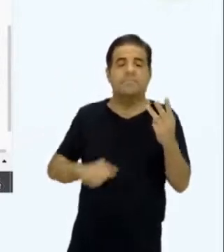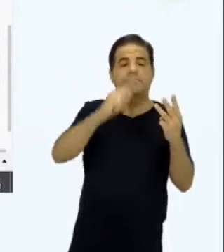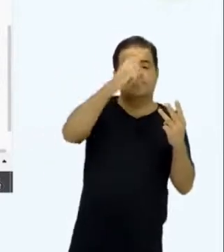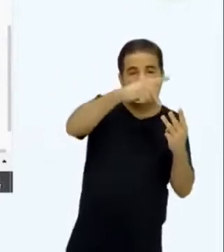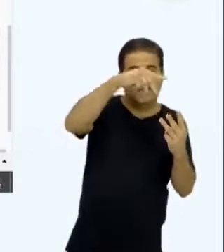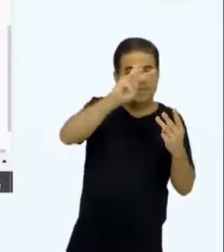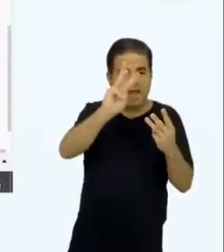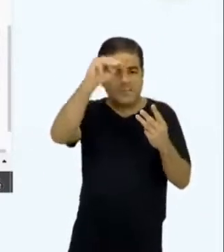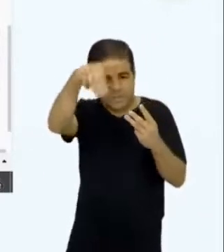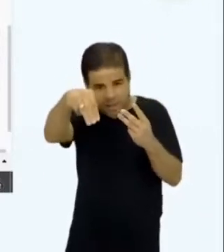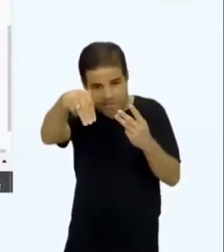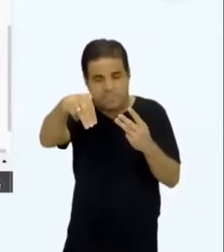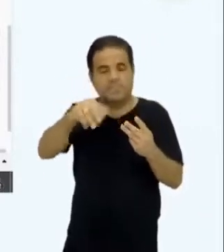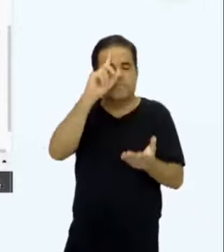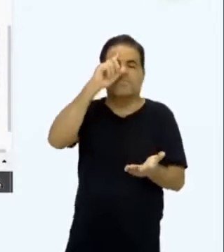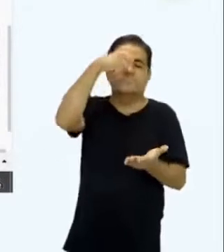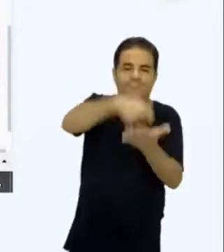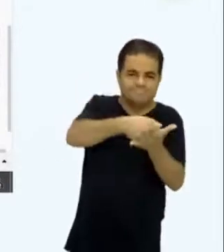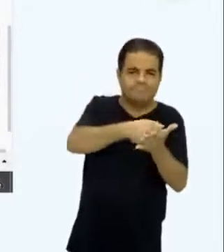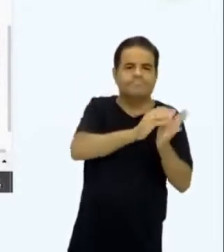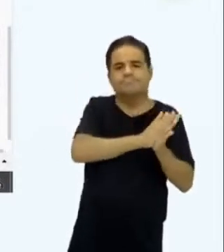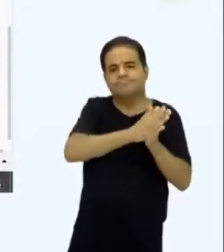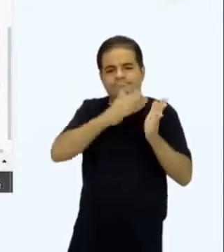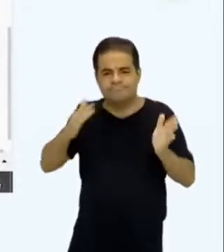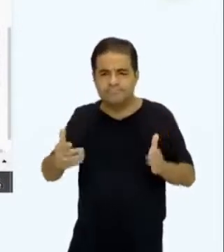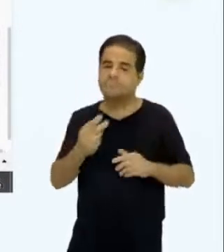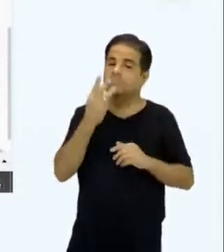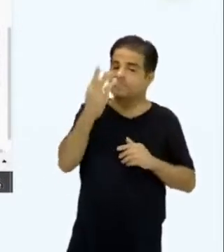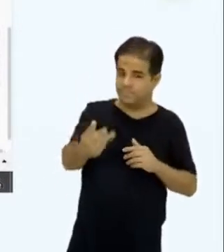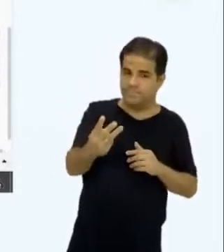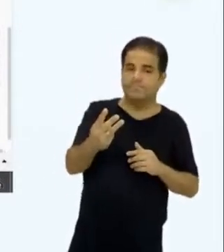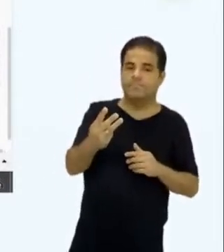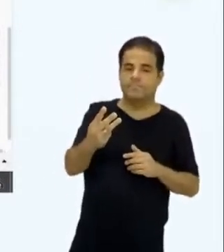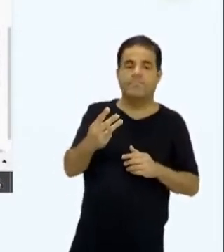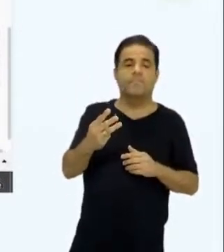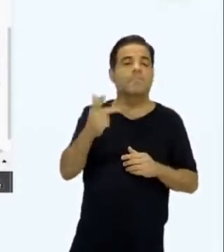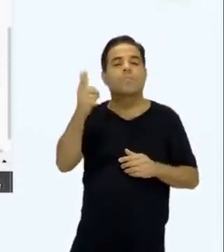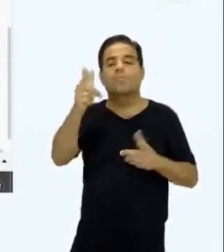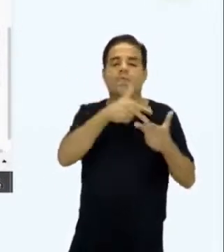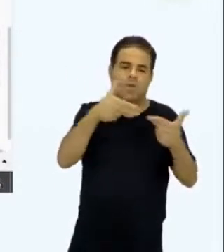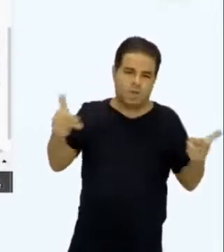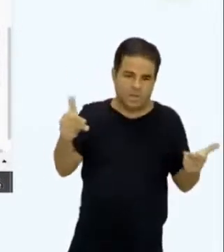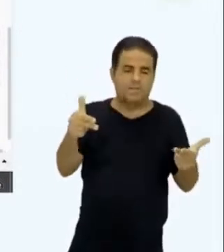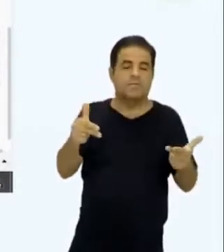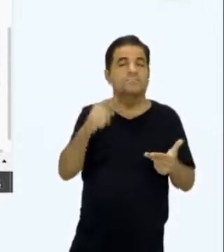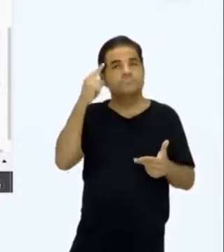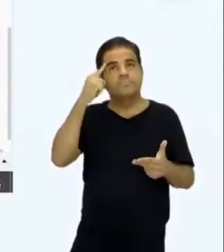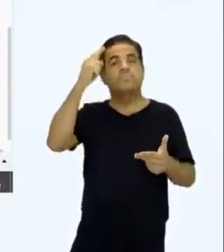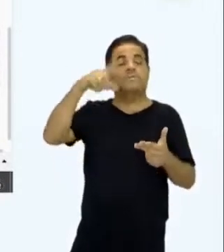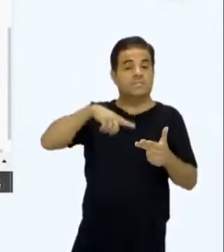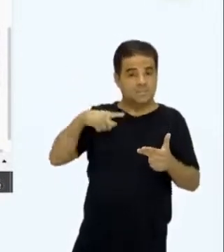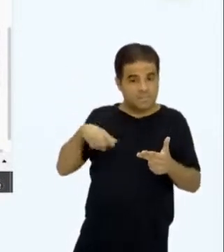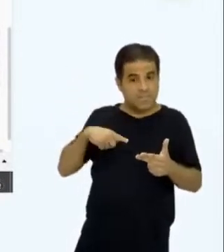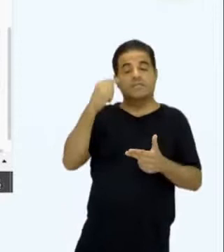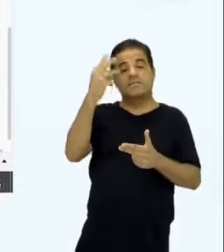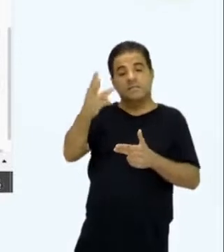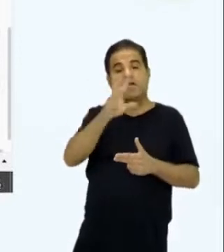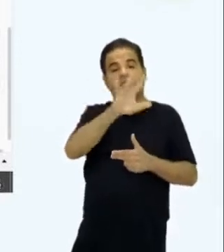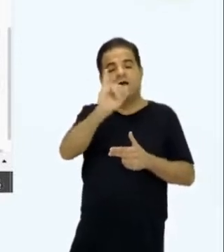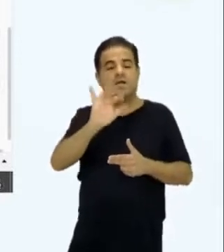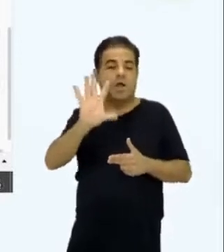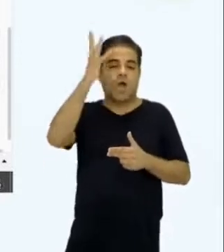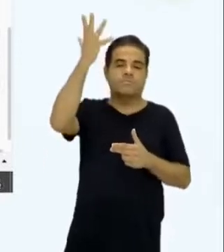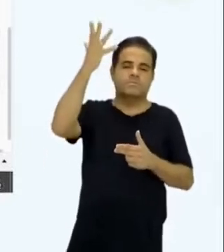Então, vou definir o pino 3 como alguma coisa. Ou seja, quando estiver no pino 3, vai